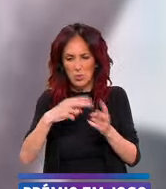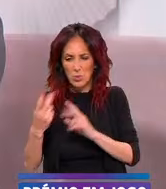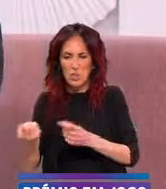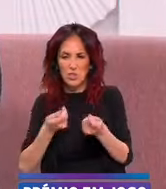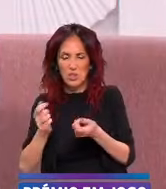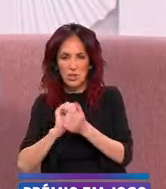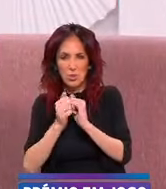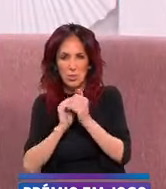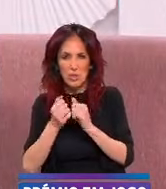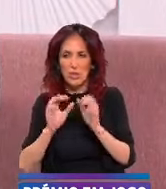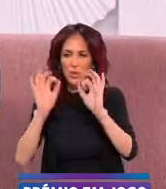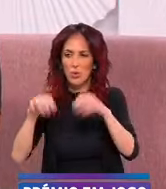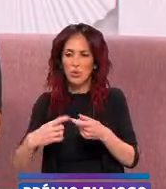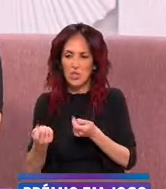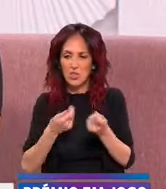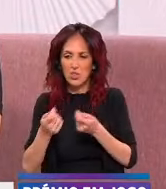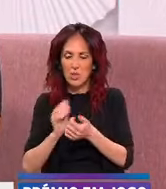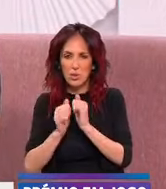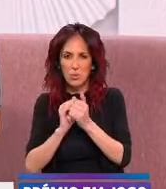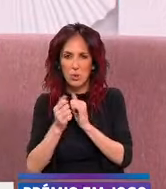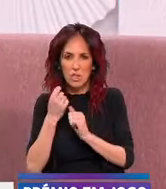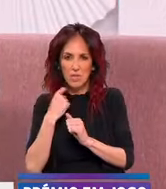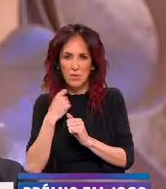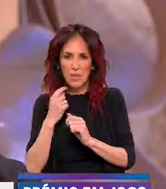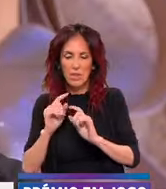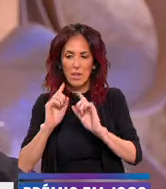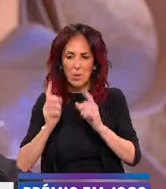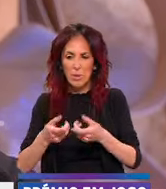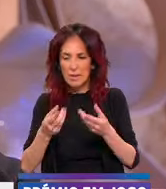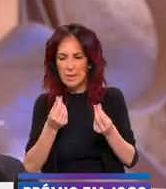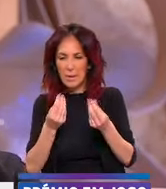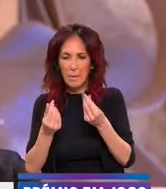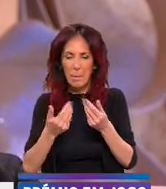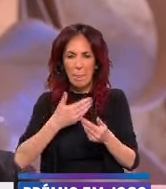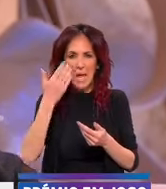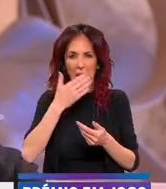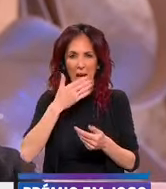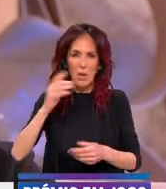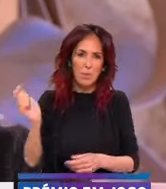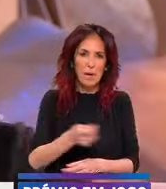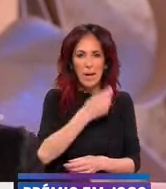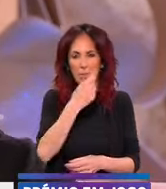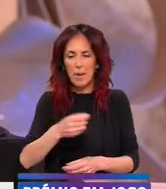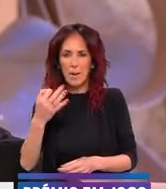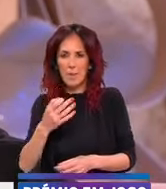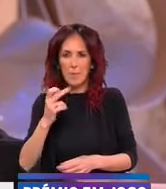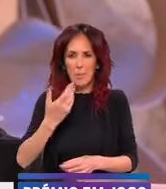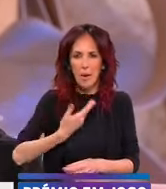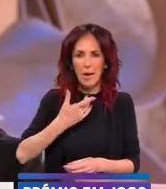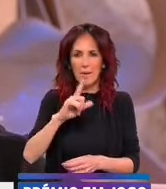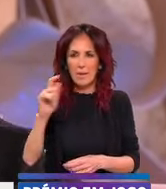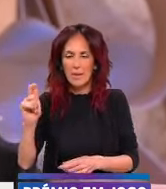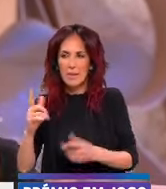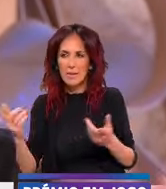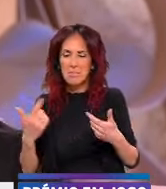desportiva e depois quando estou a acabar gestão desportiva H começa a dar um bocadinho de aulas de pádel e etc ou seja o caminho que também eu estava